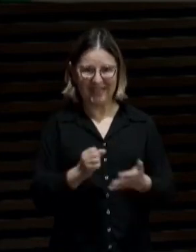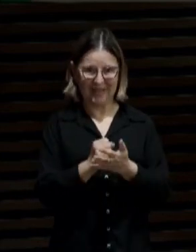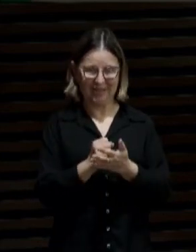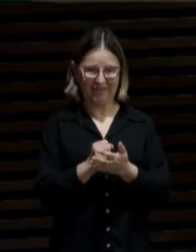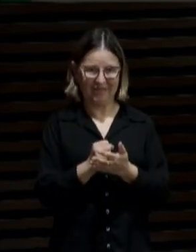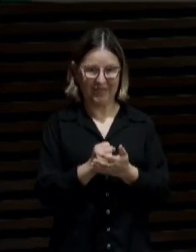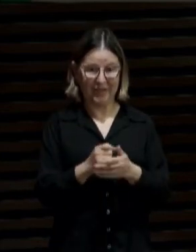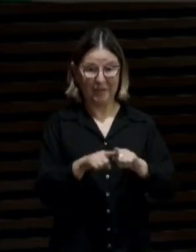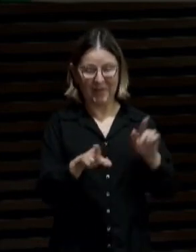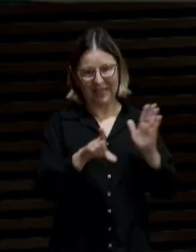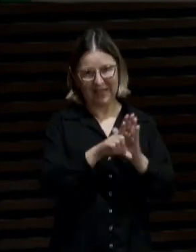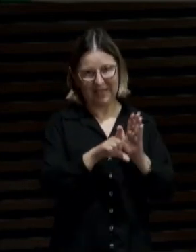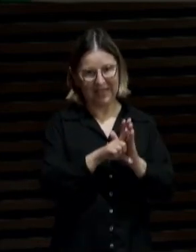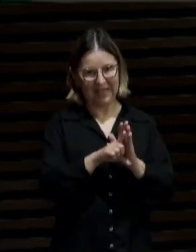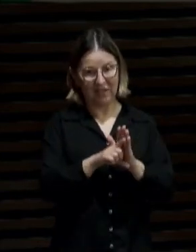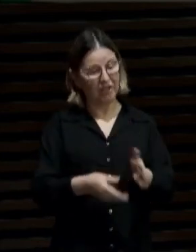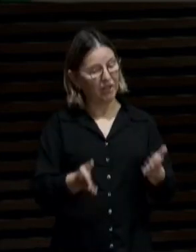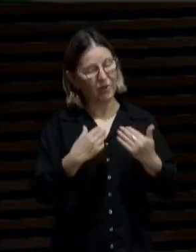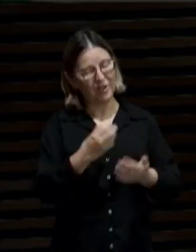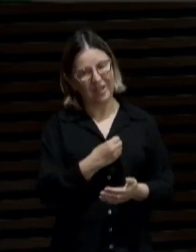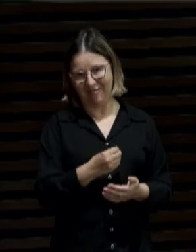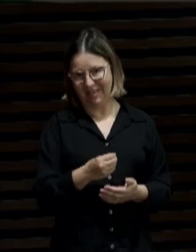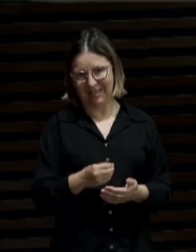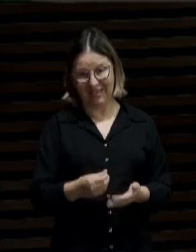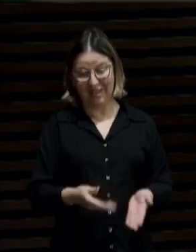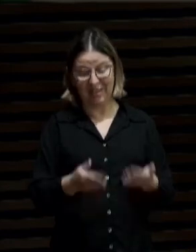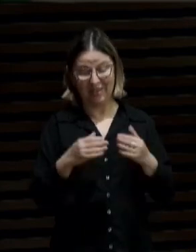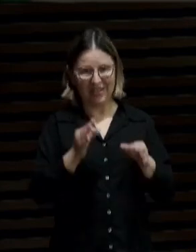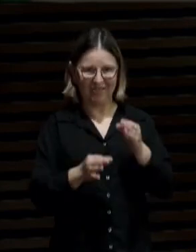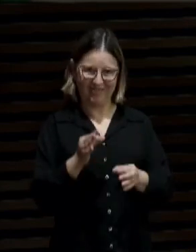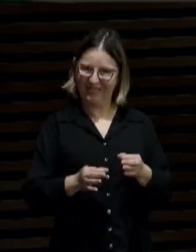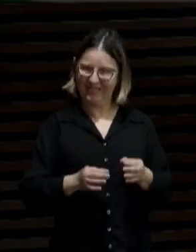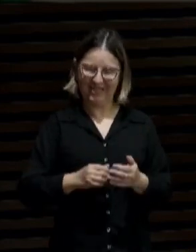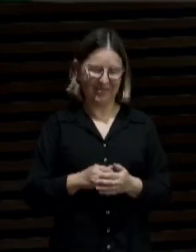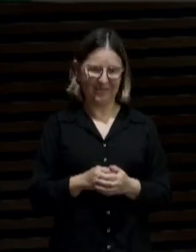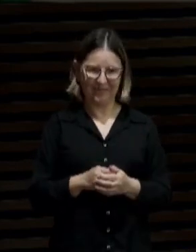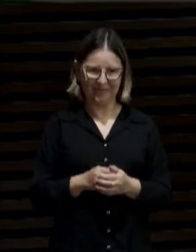A lei não me dá a sua justiça. Ela não me deixa justo perante Deus.